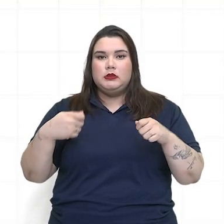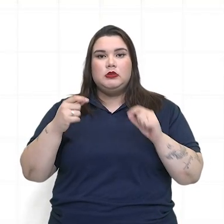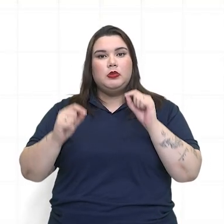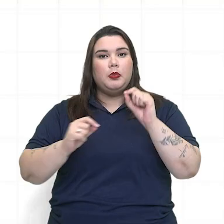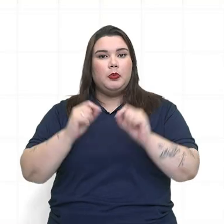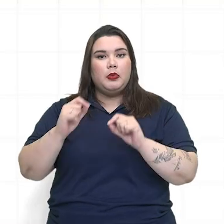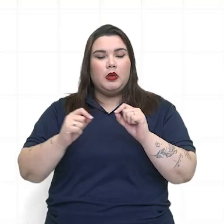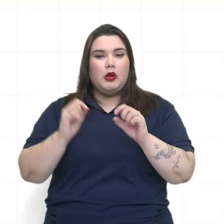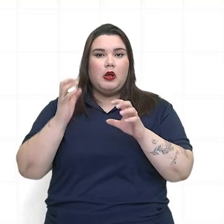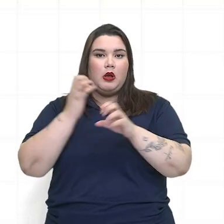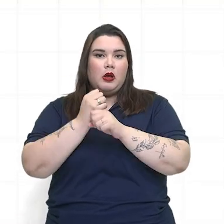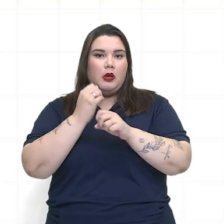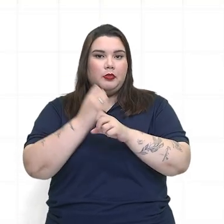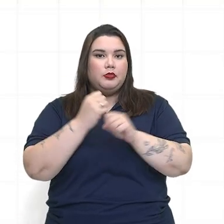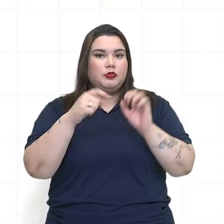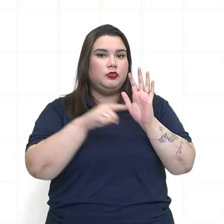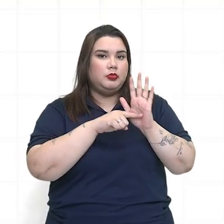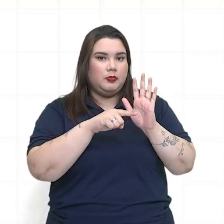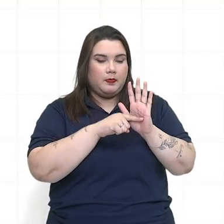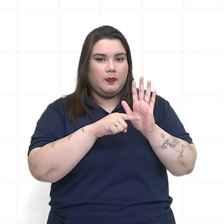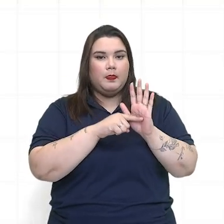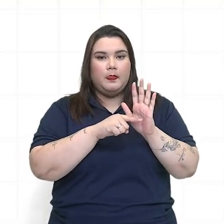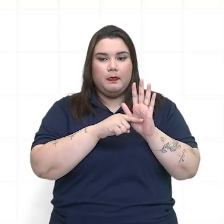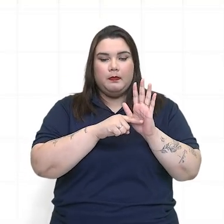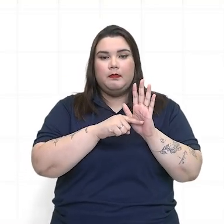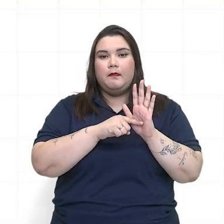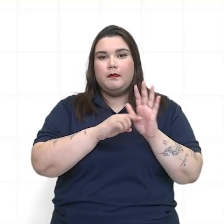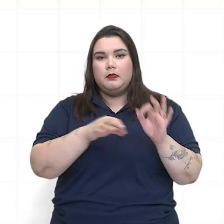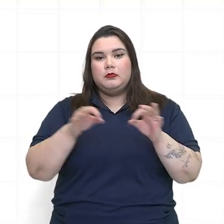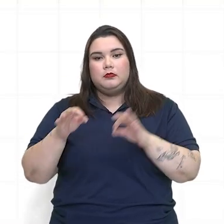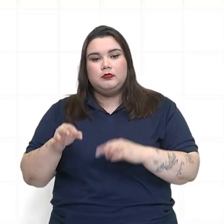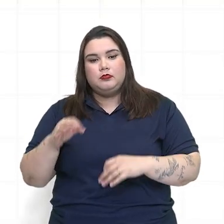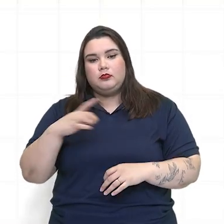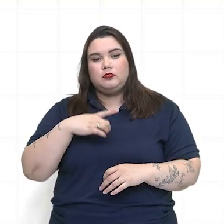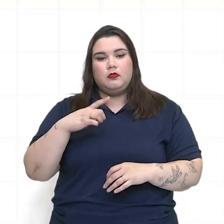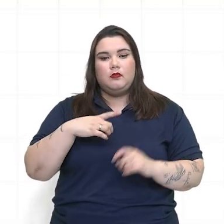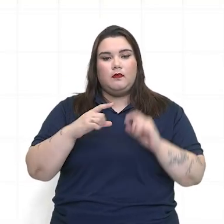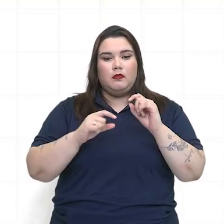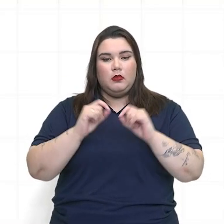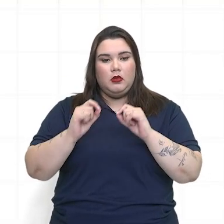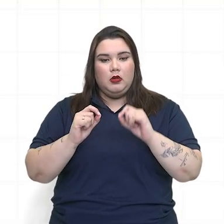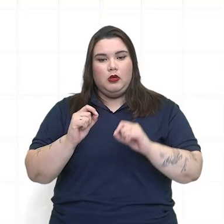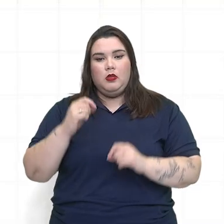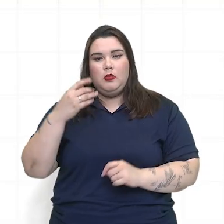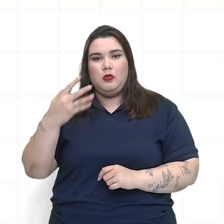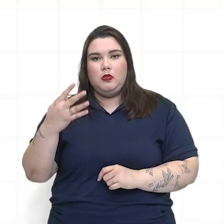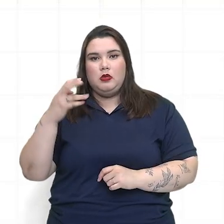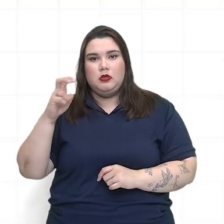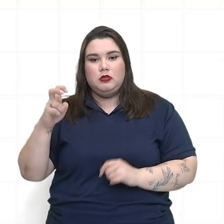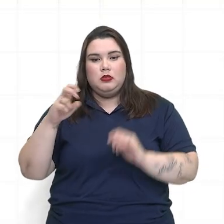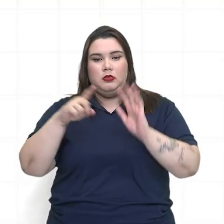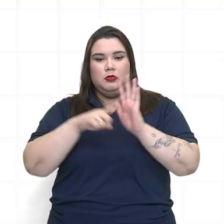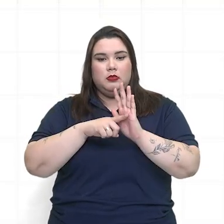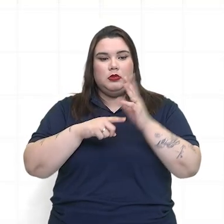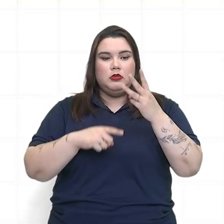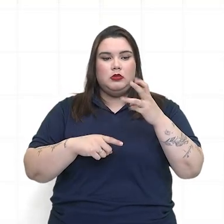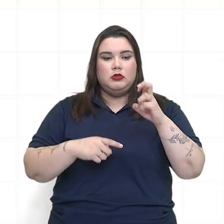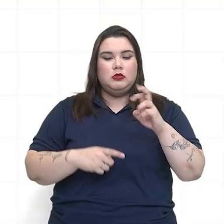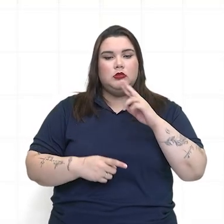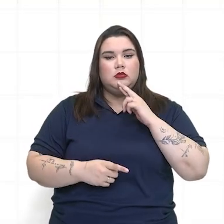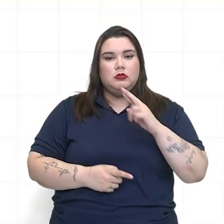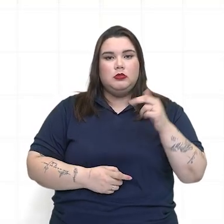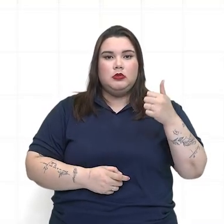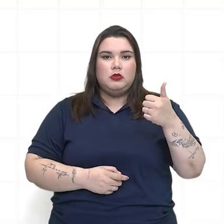operação matemática? Da subtração. Então, vamos ter aqui, ó, Carlos menos Antônio, 45 menos